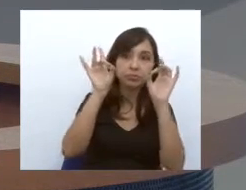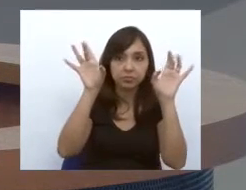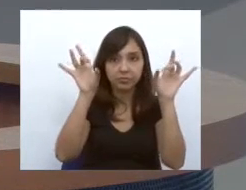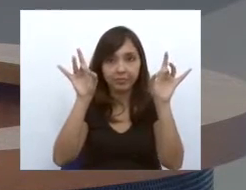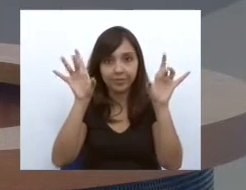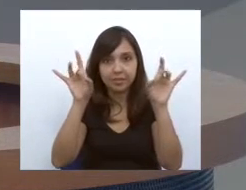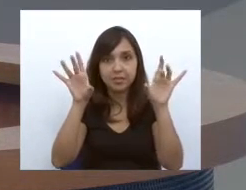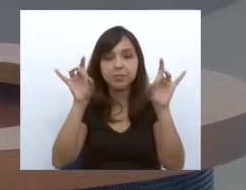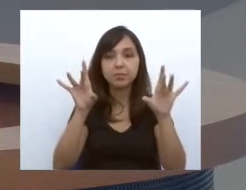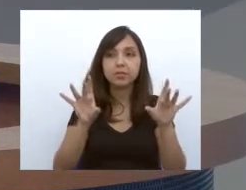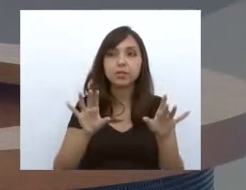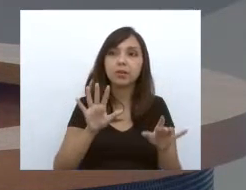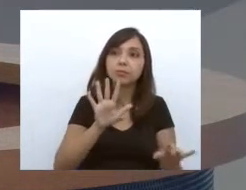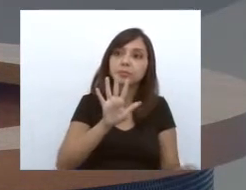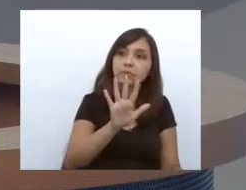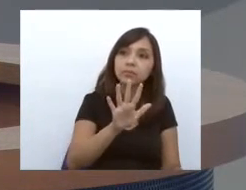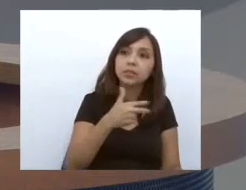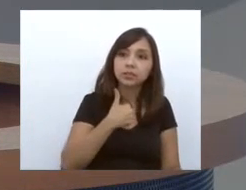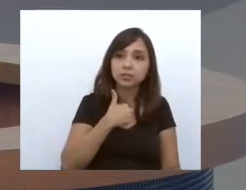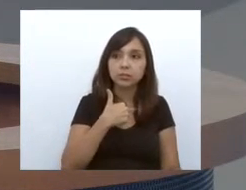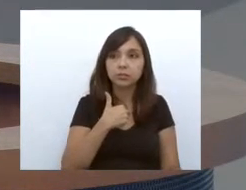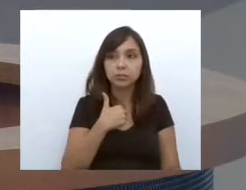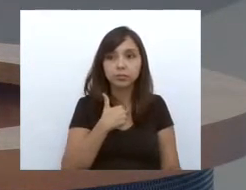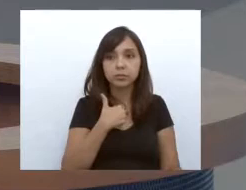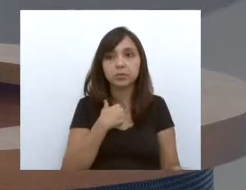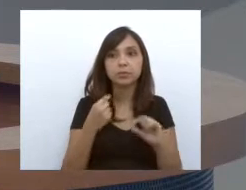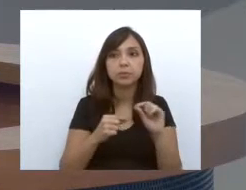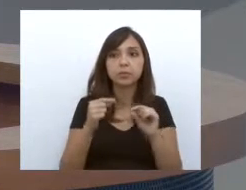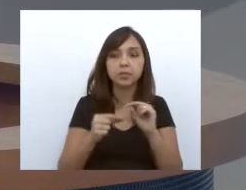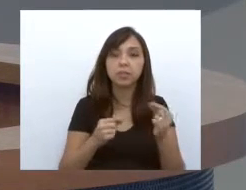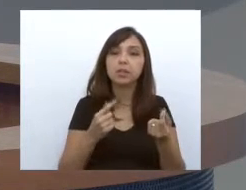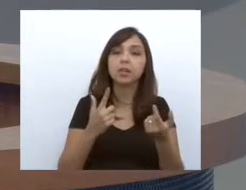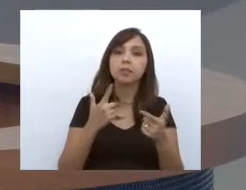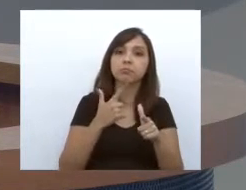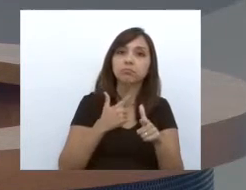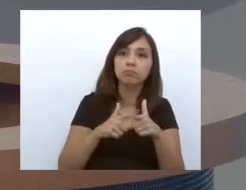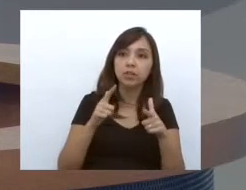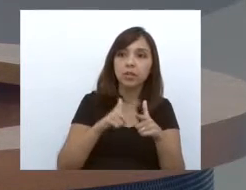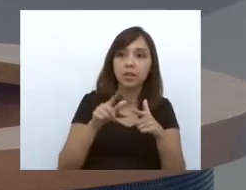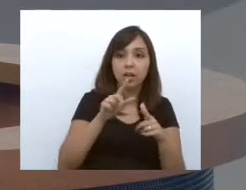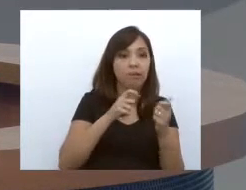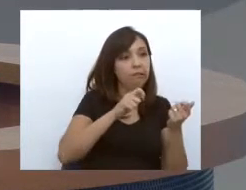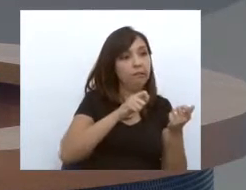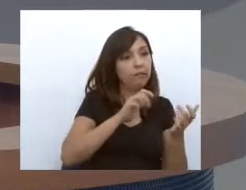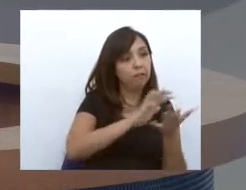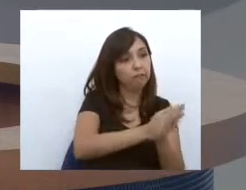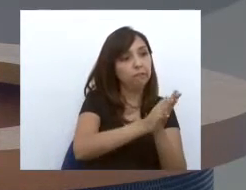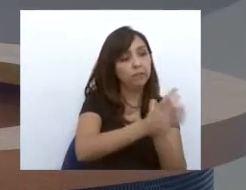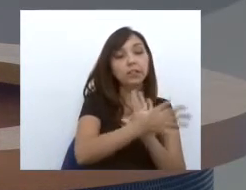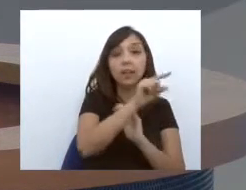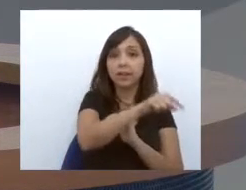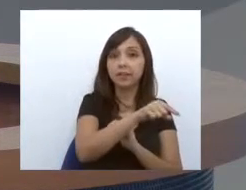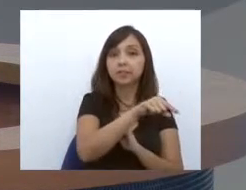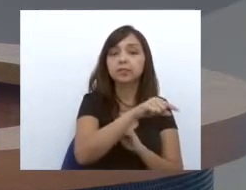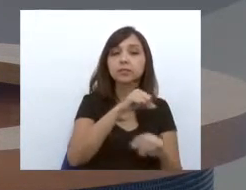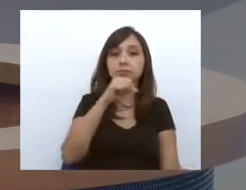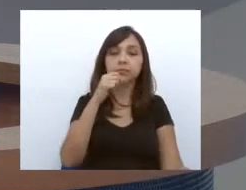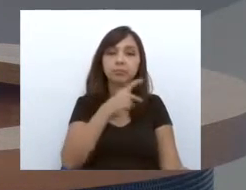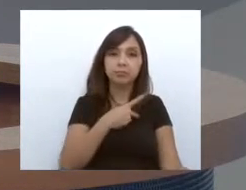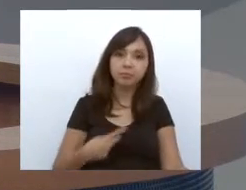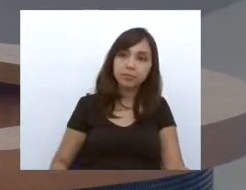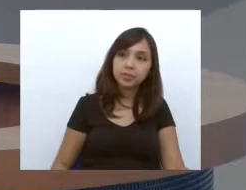especial, mas nós não podemos estar sacrificando o presidente, que quando